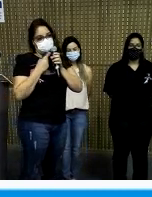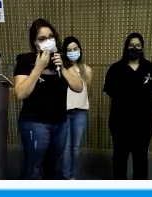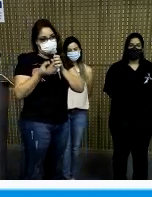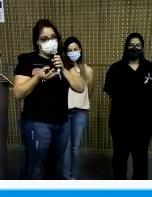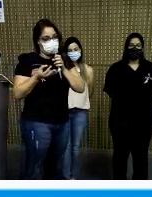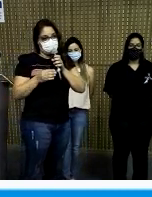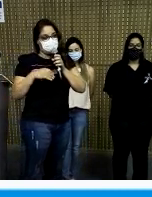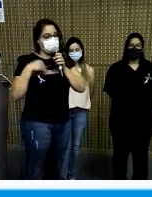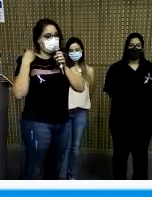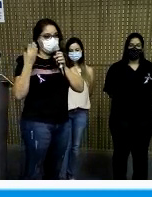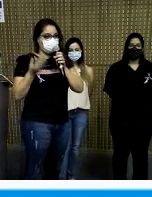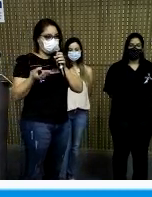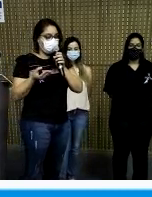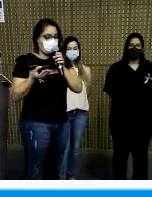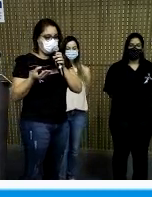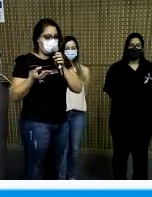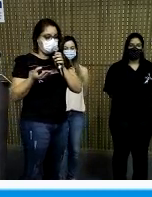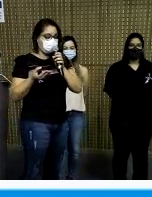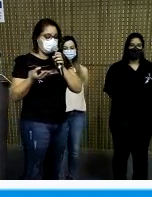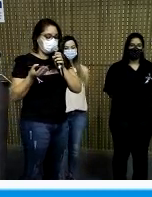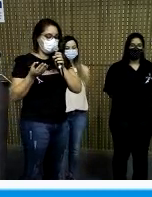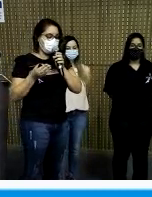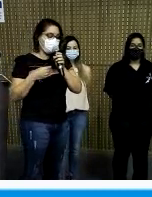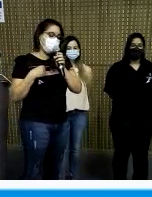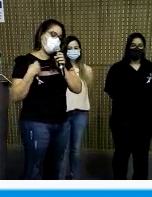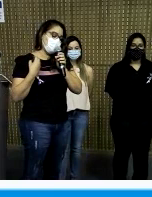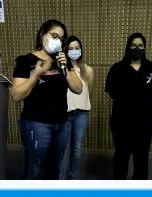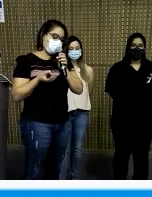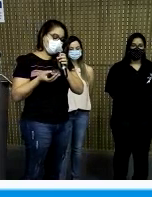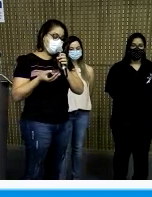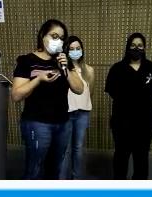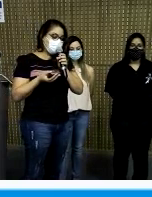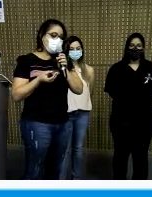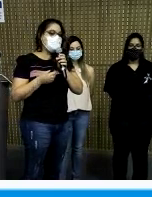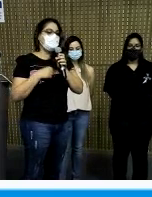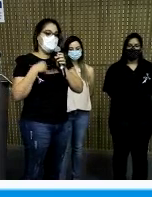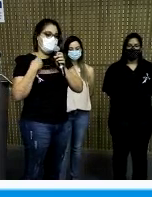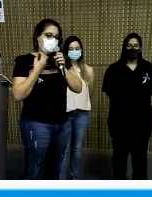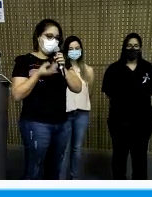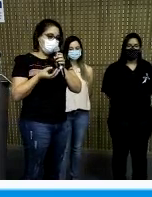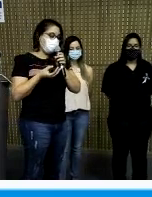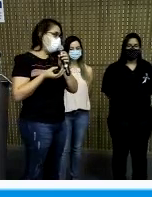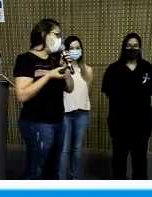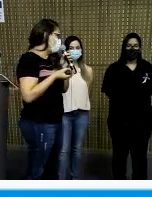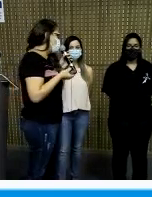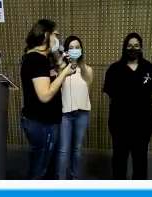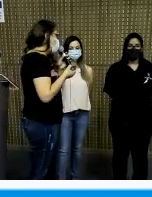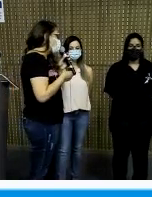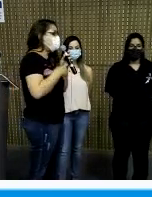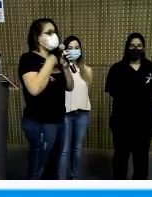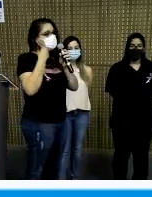Foi, se não atendido pela a médica generalista, pelo